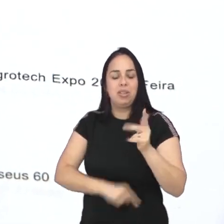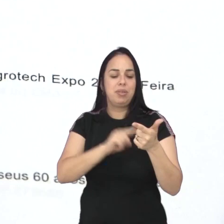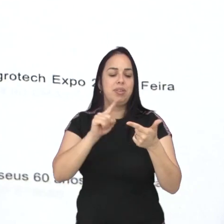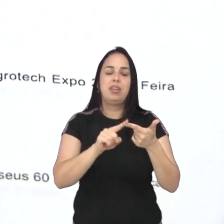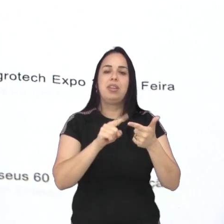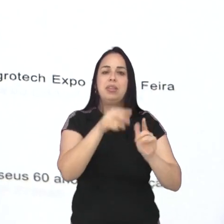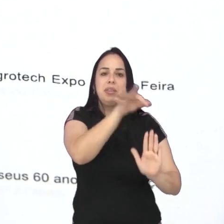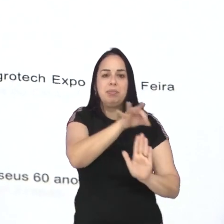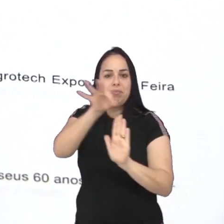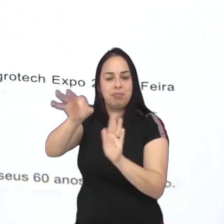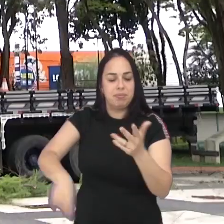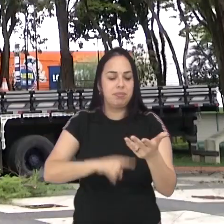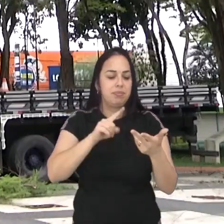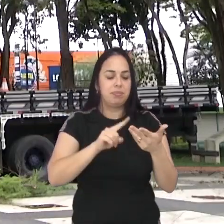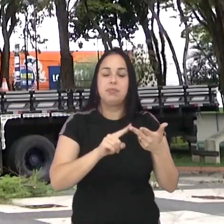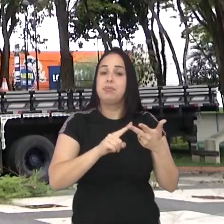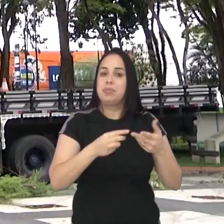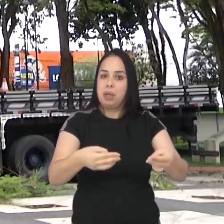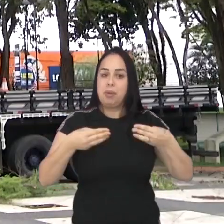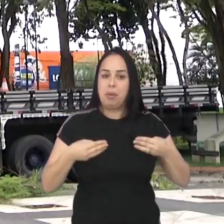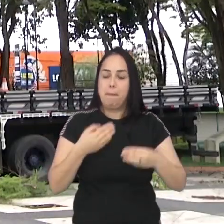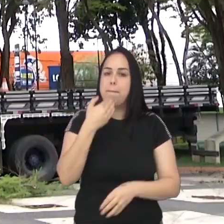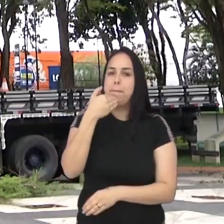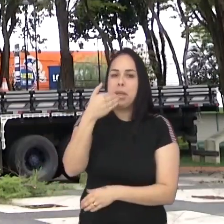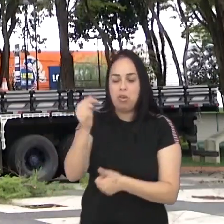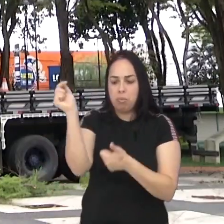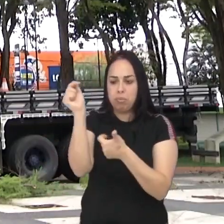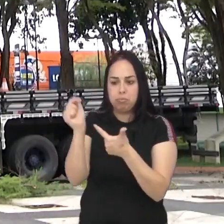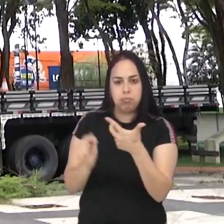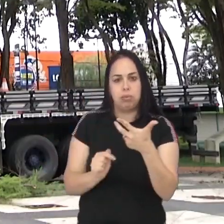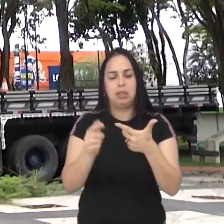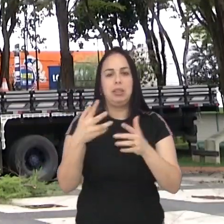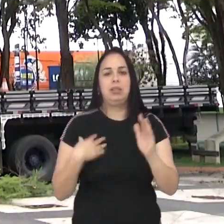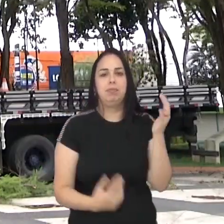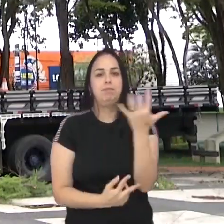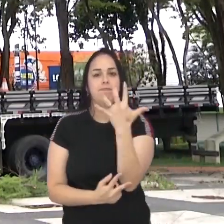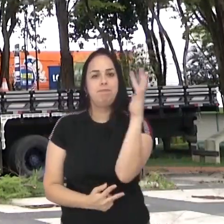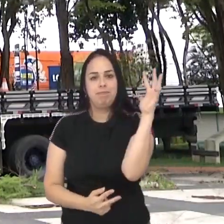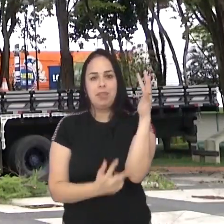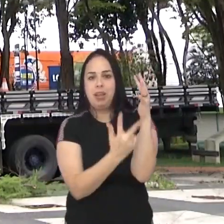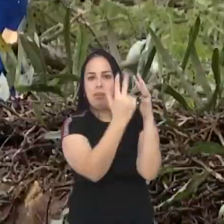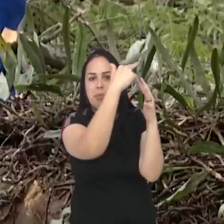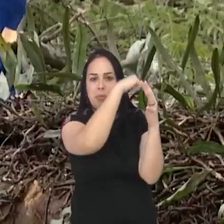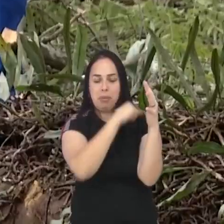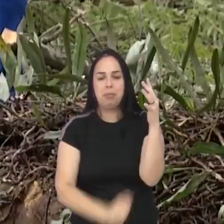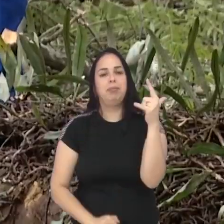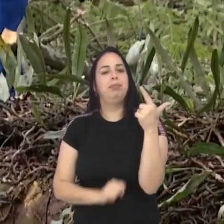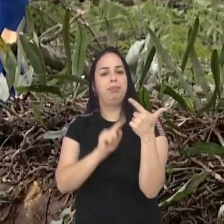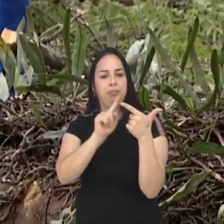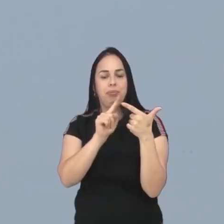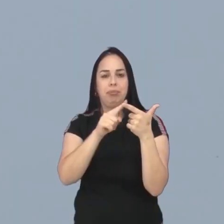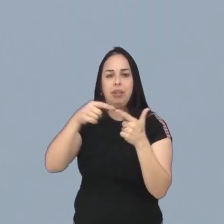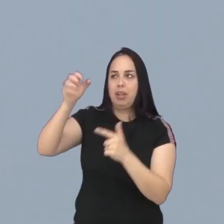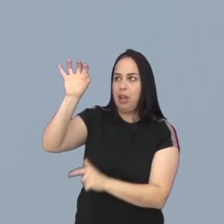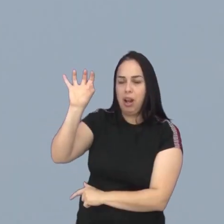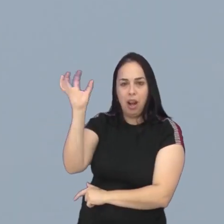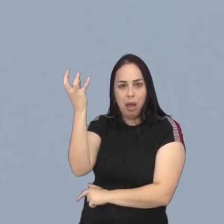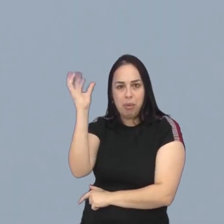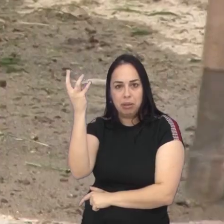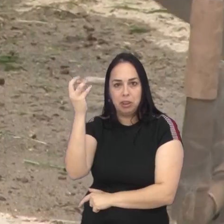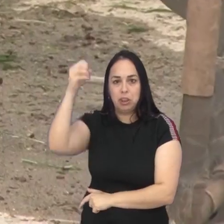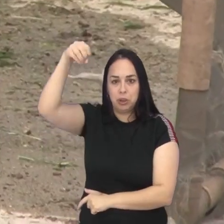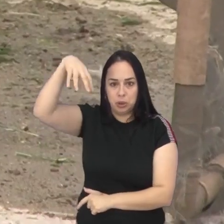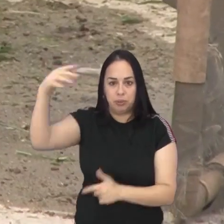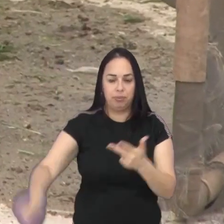requerimentos, indicações e moções. Eram pedidos ao município em diversas frentes, como manutenção pública, podas de árvores, troca de